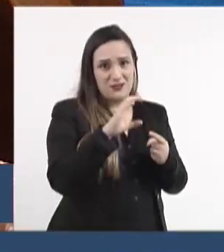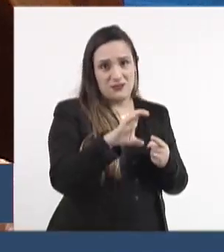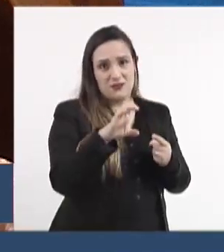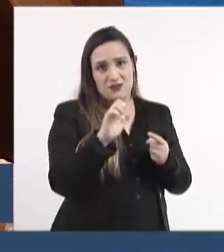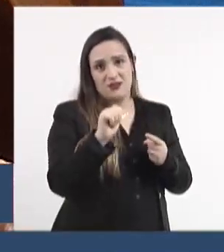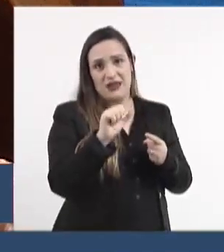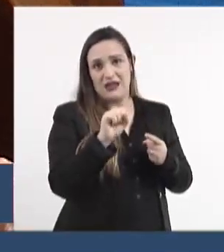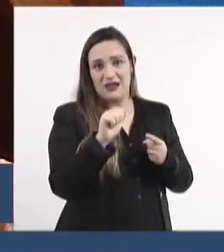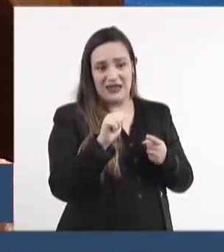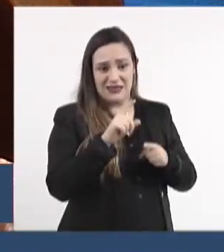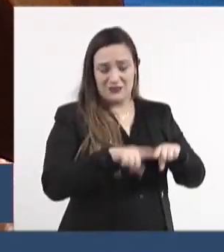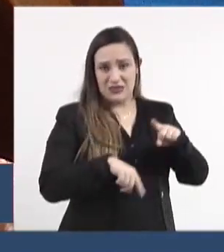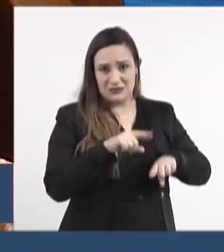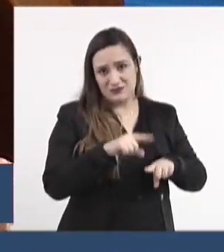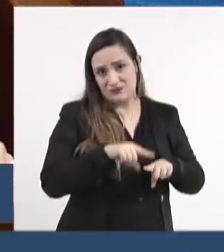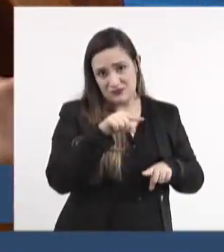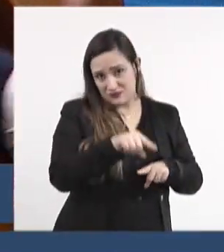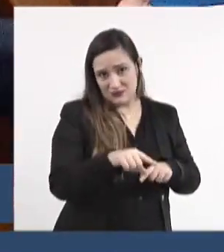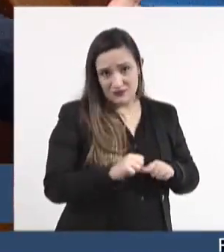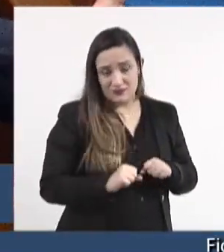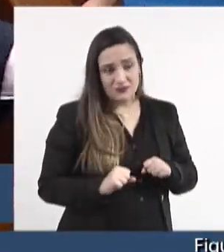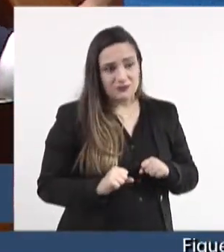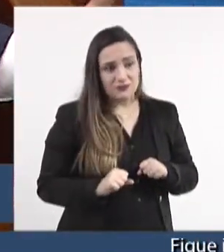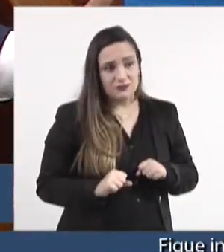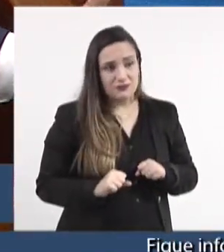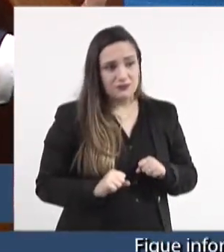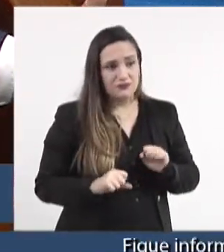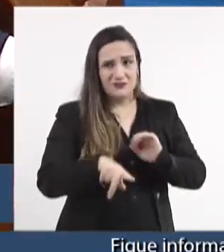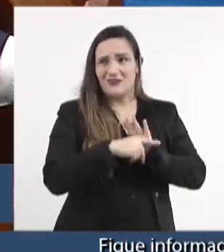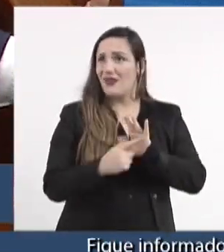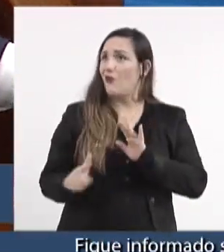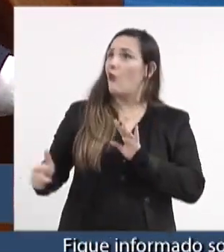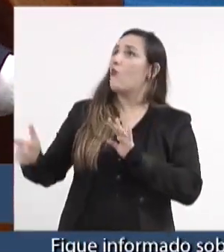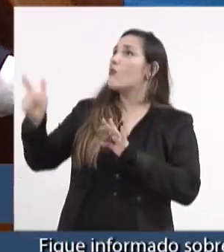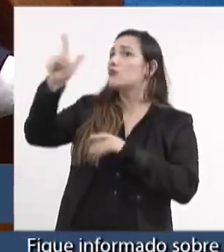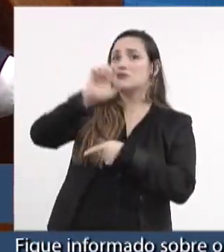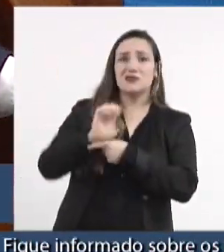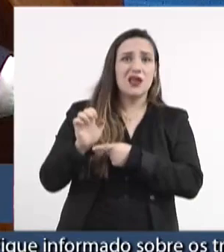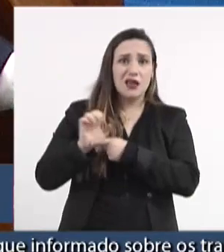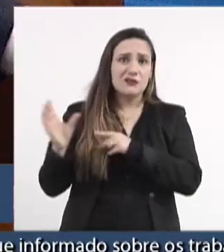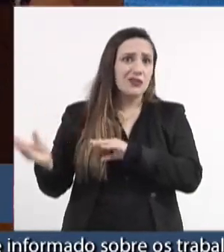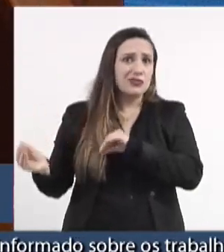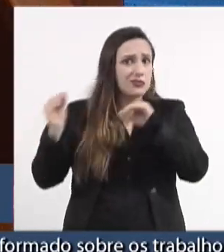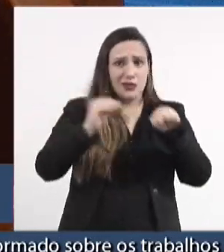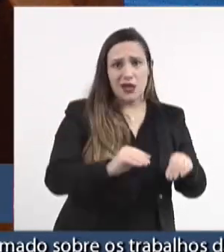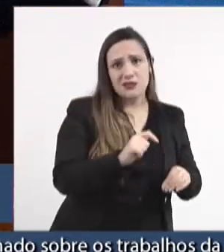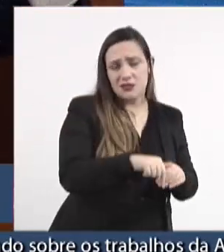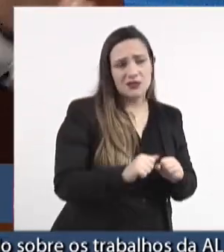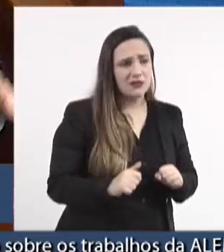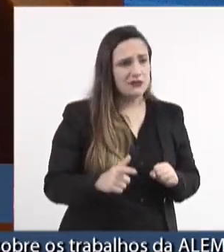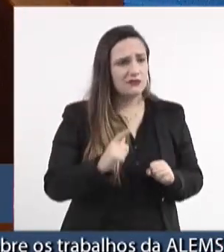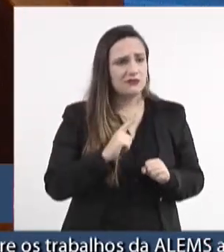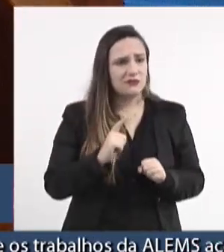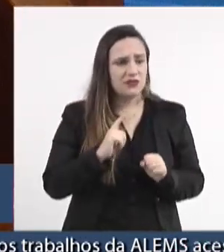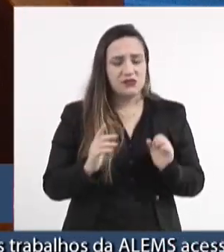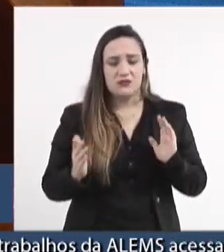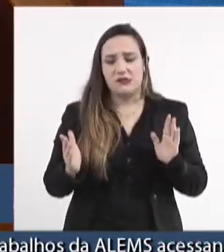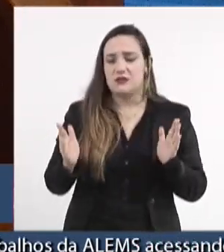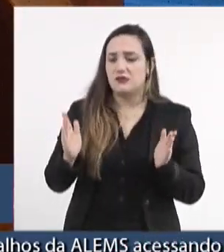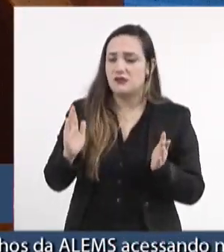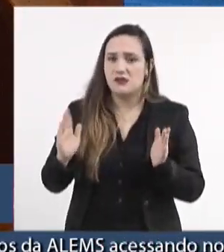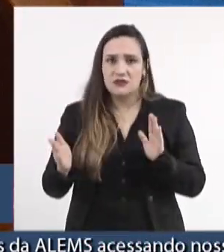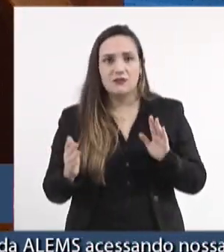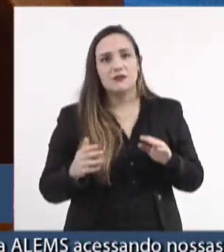dos produtos, ou uma grande parte, vem de outros estados. Vem um caminhão fechado de